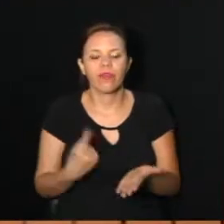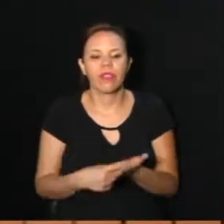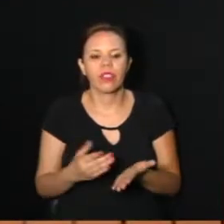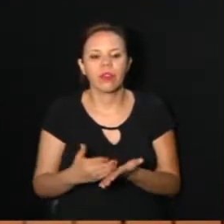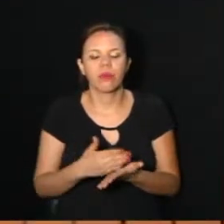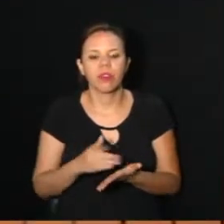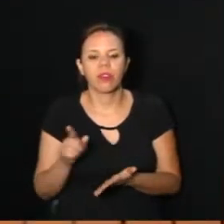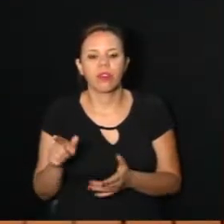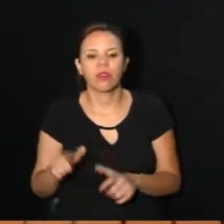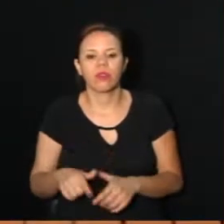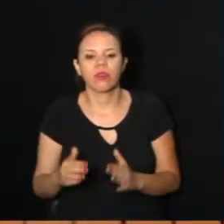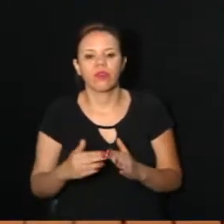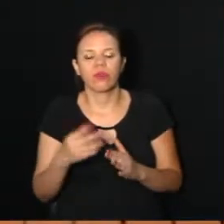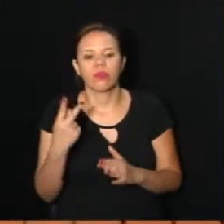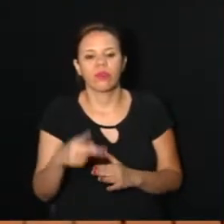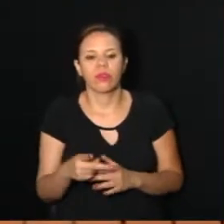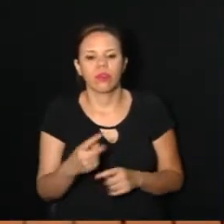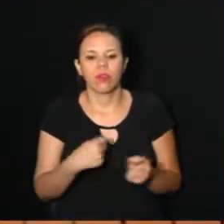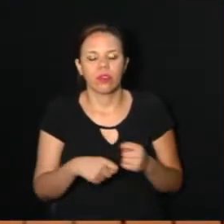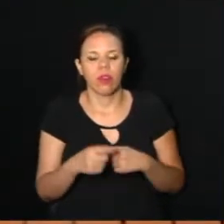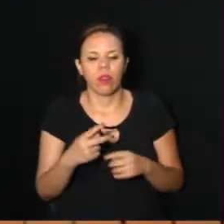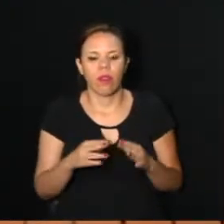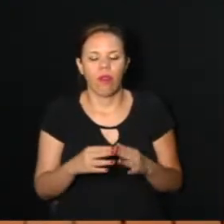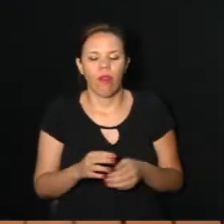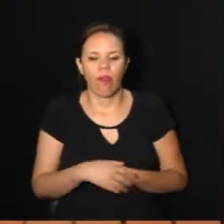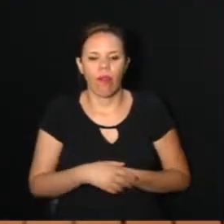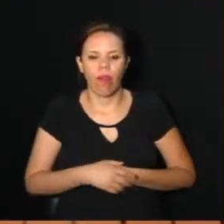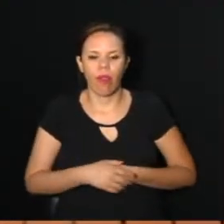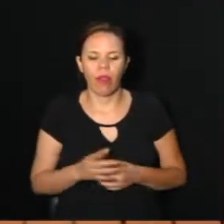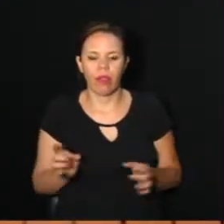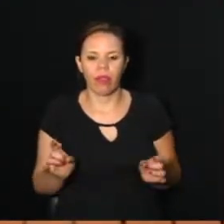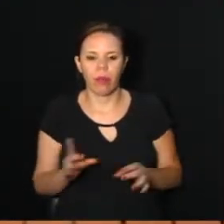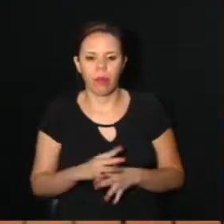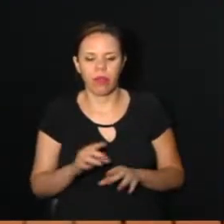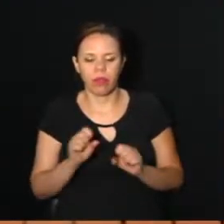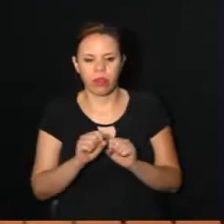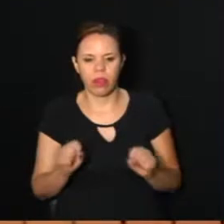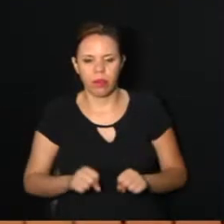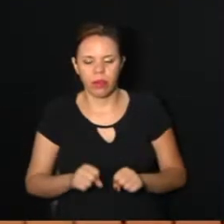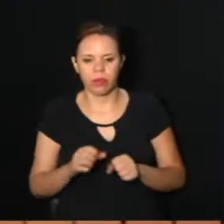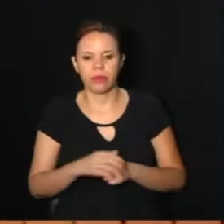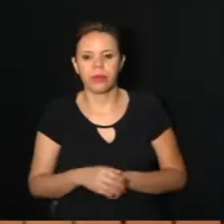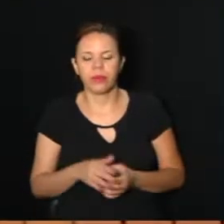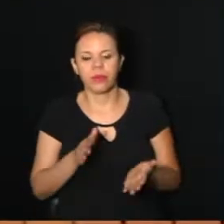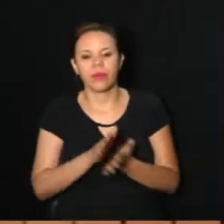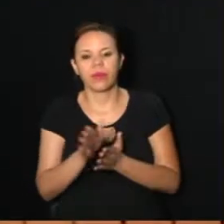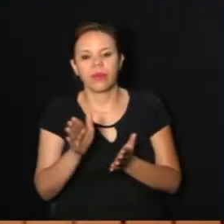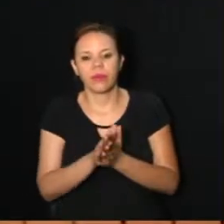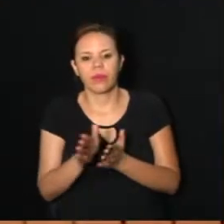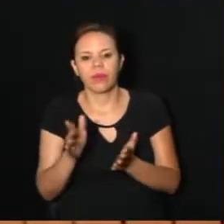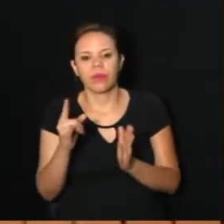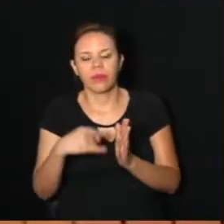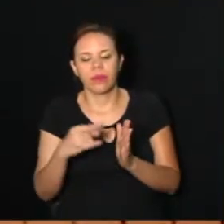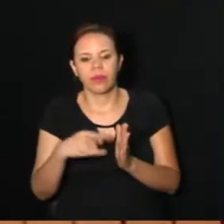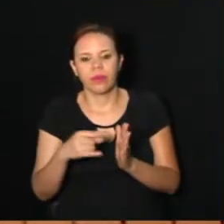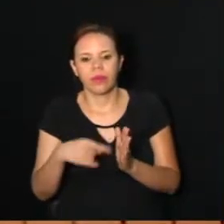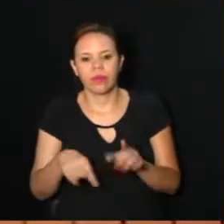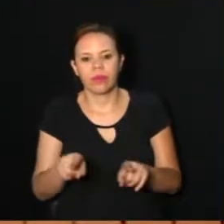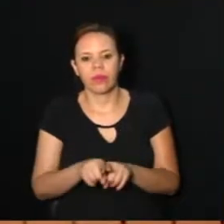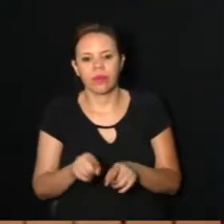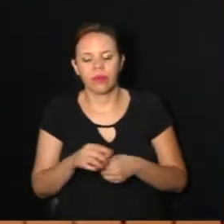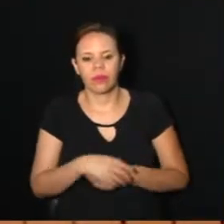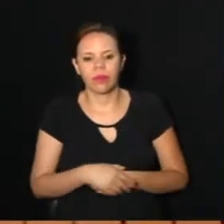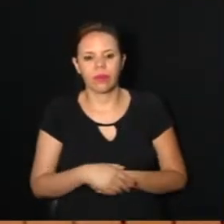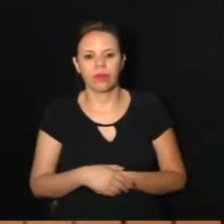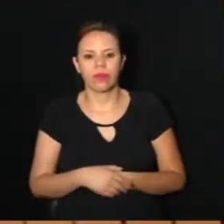Tá? Da sua casa no seu celular. E está pronto o sistema. A emissão de ficha informativa também,